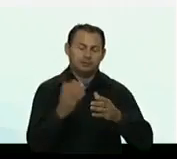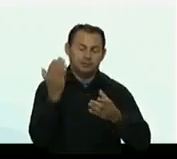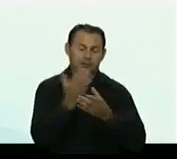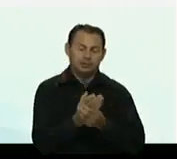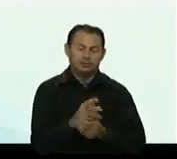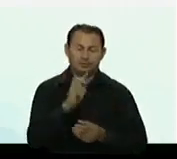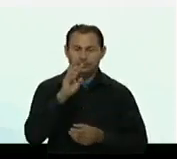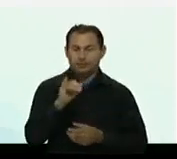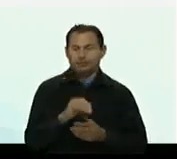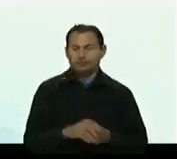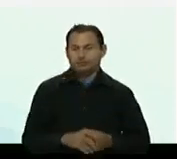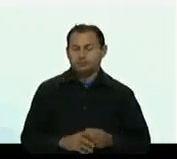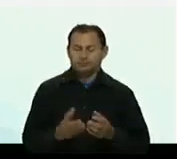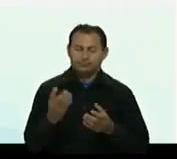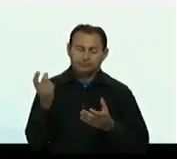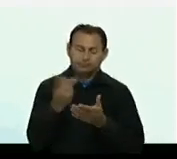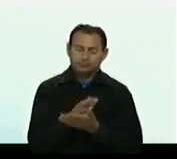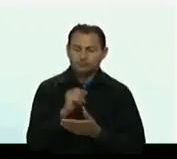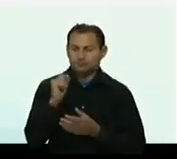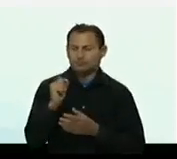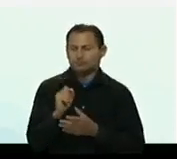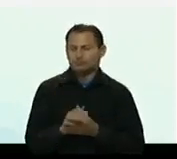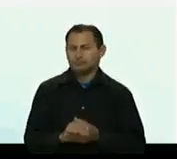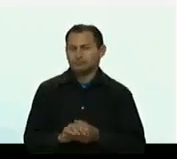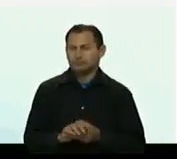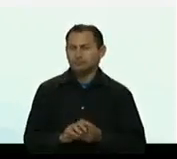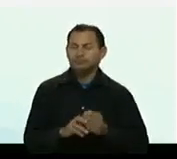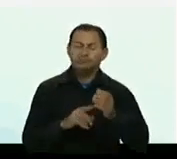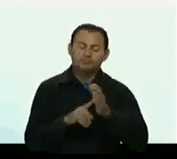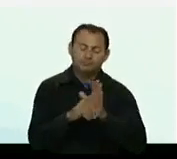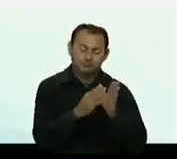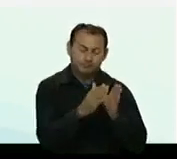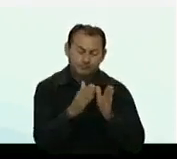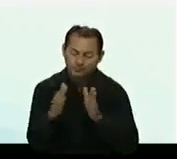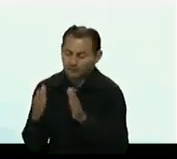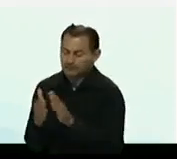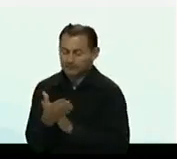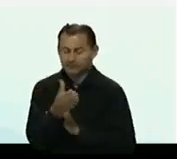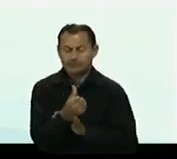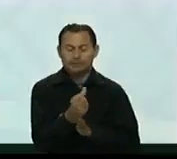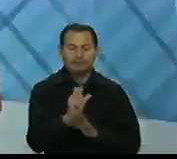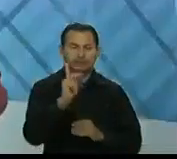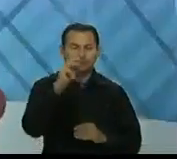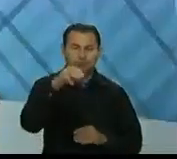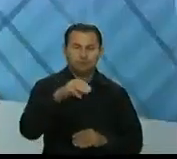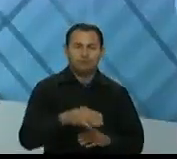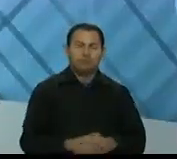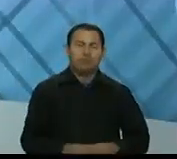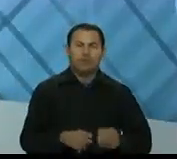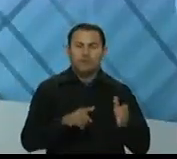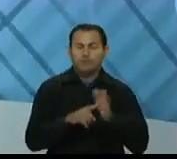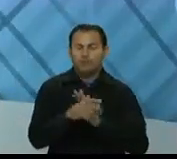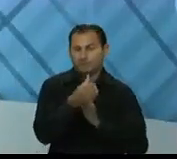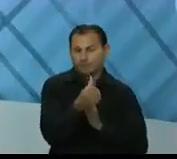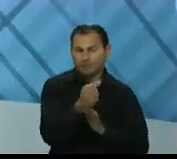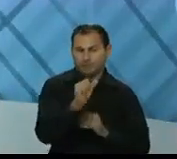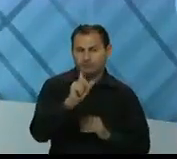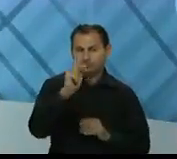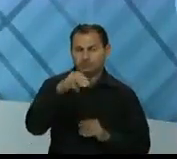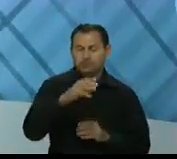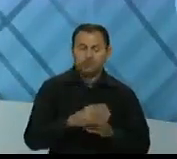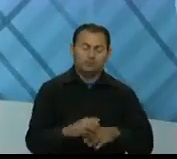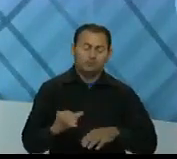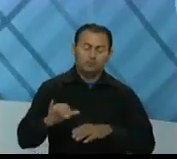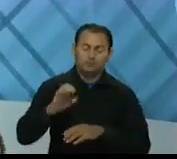se equivalem? Elas se equivalem quando percorre 6 quilômetros. Então, se eu percorrer 6 quilômetros com a